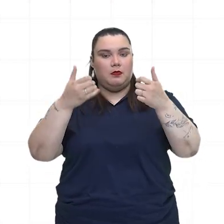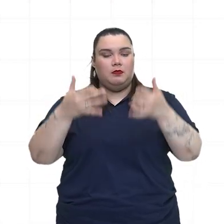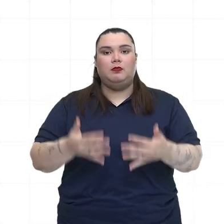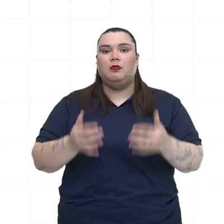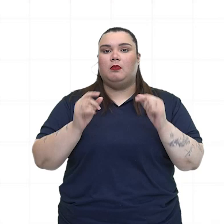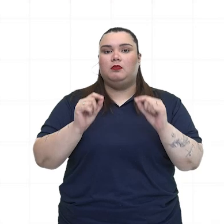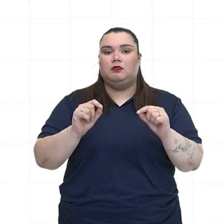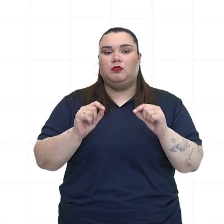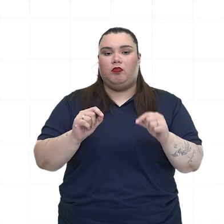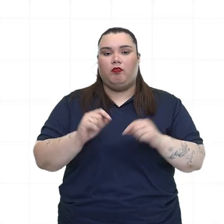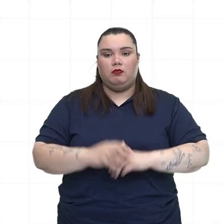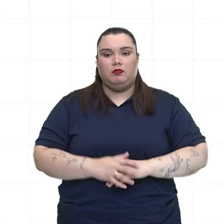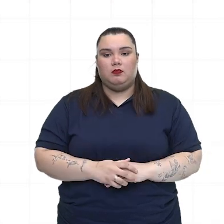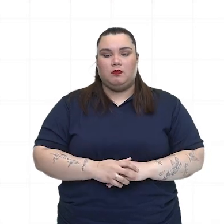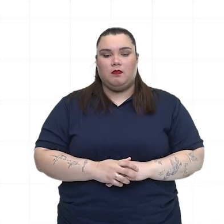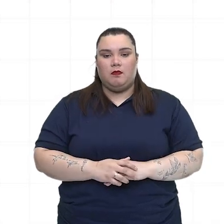só.